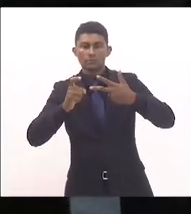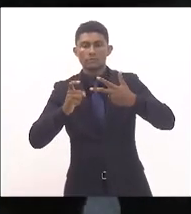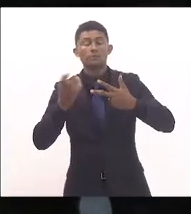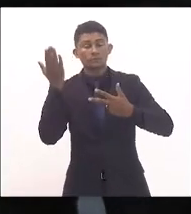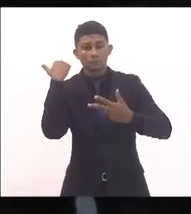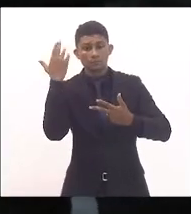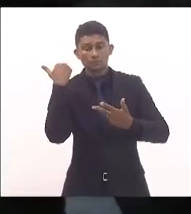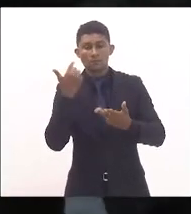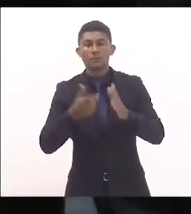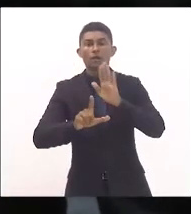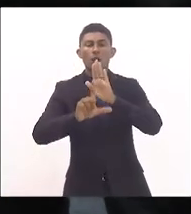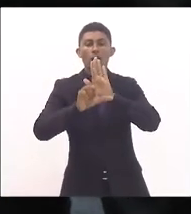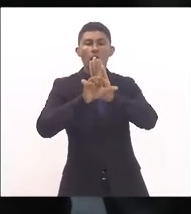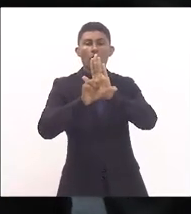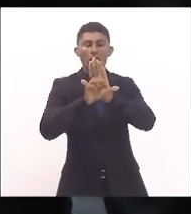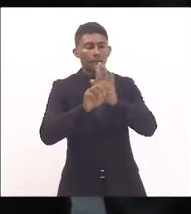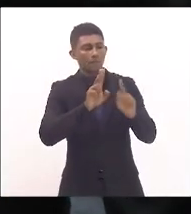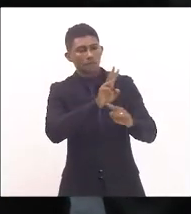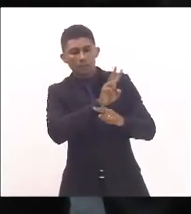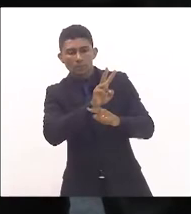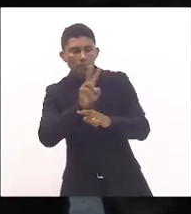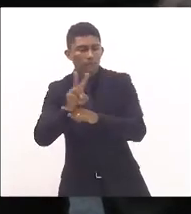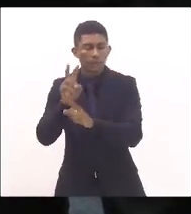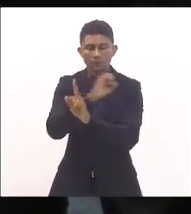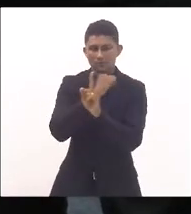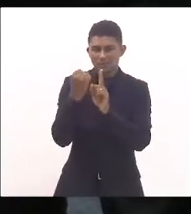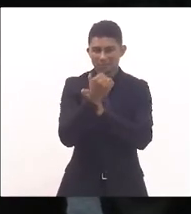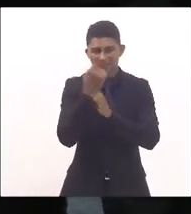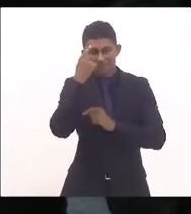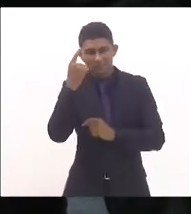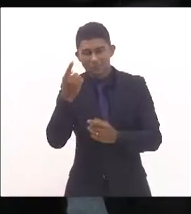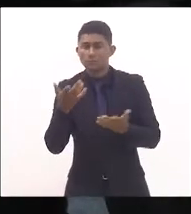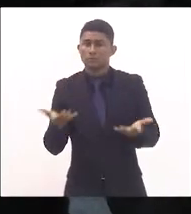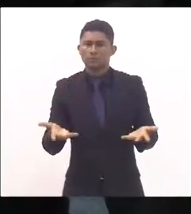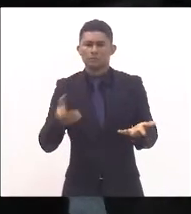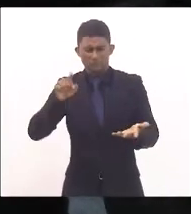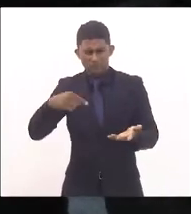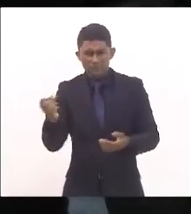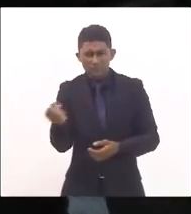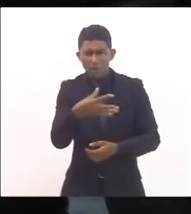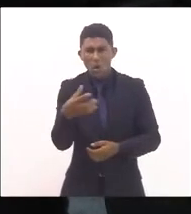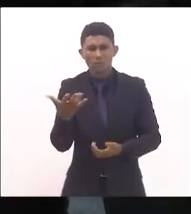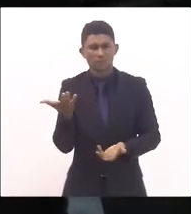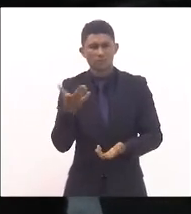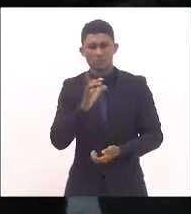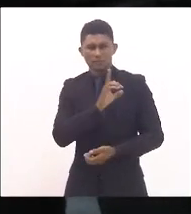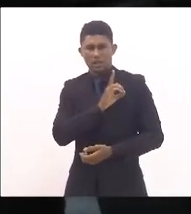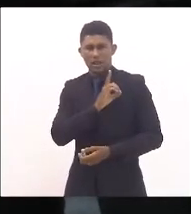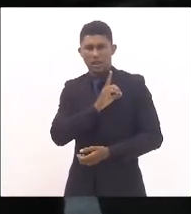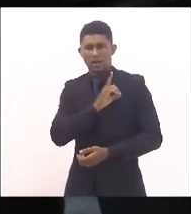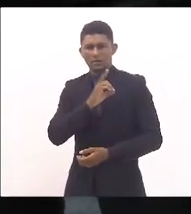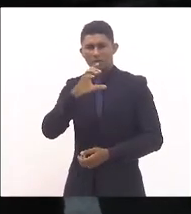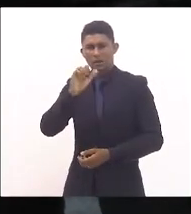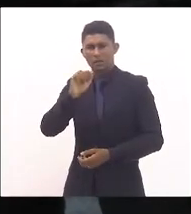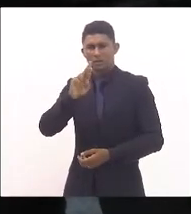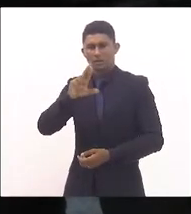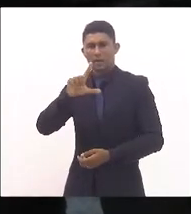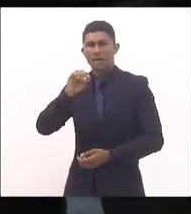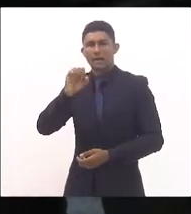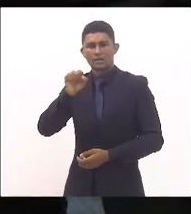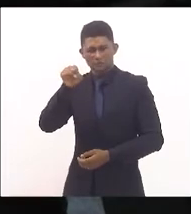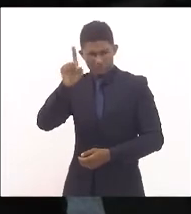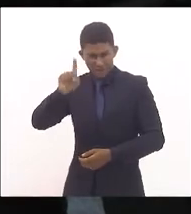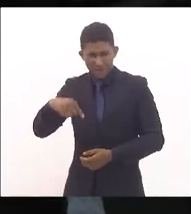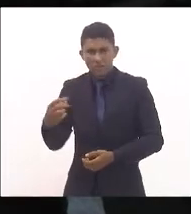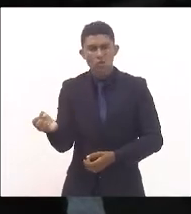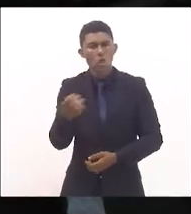da Lei de Proteção e Amparo Social. Então, isso não é uma inovação que o delegado Carlos Augusto está fazendo, nem é